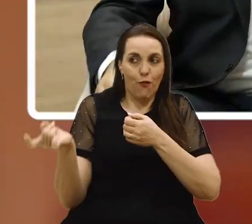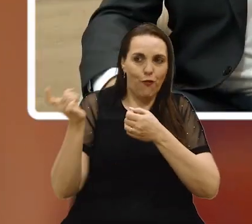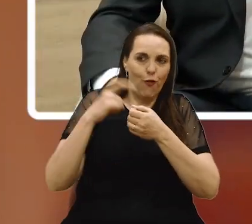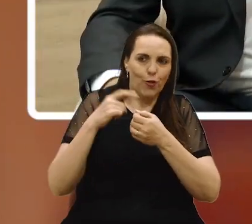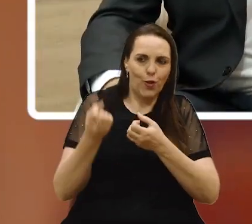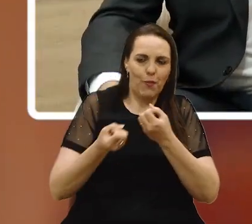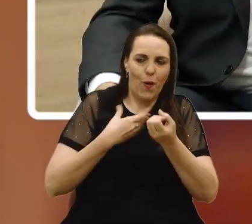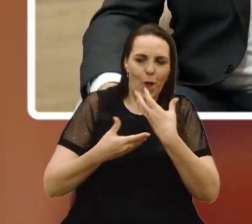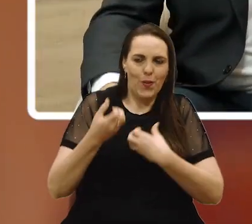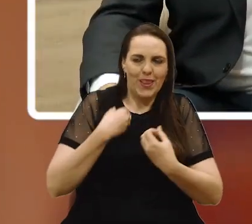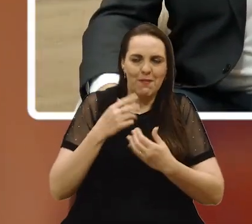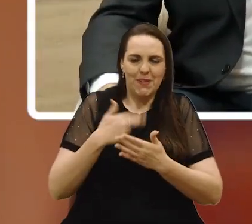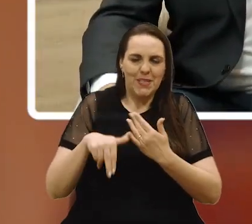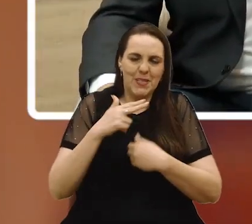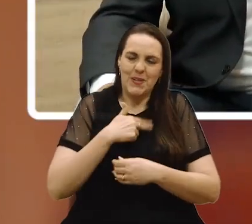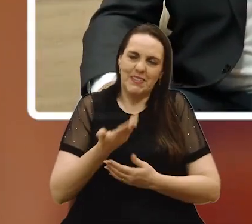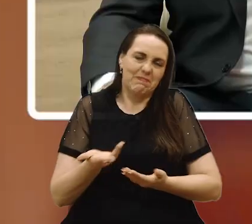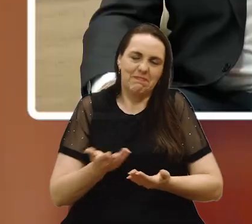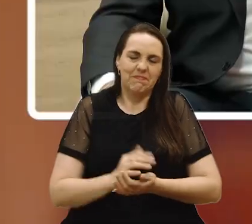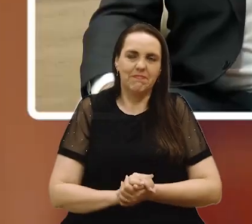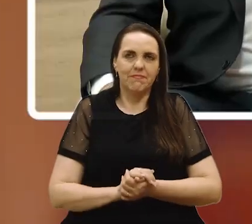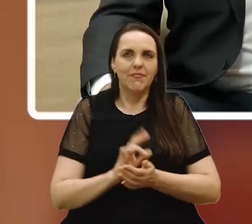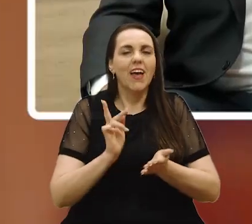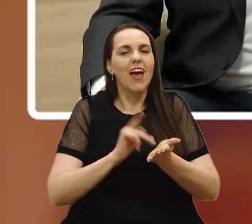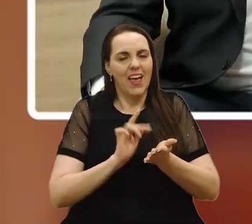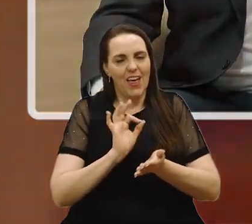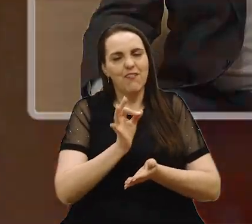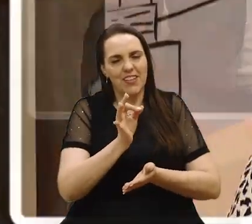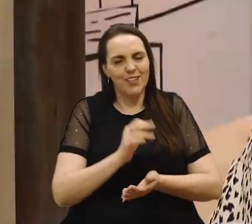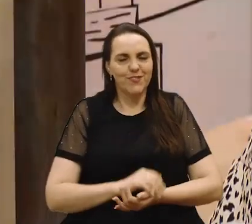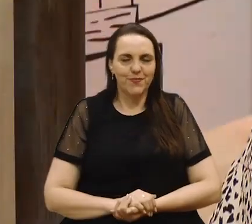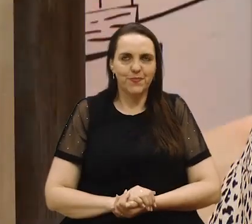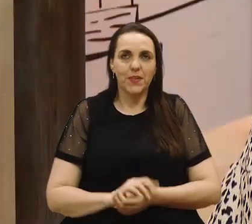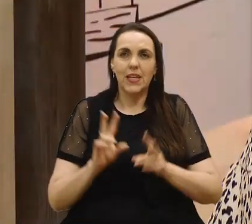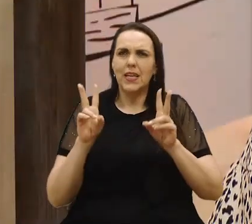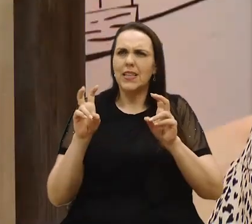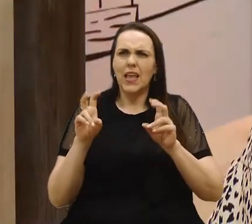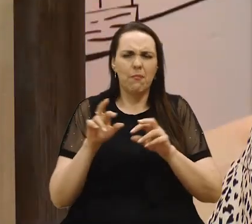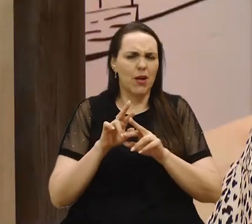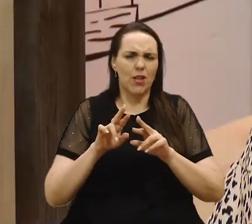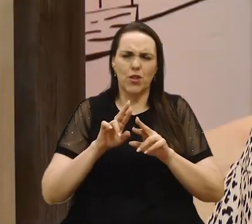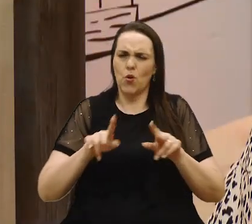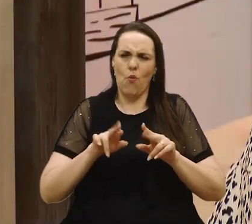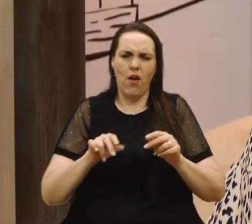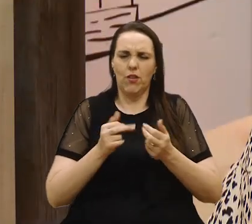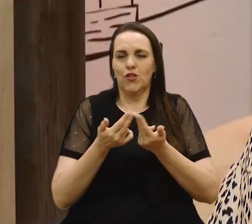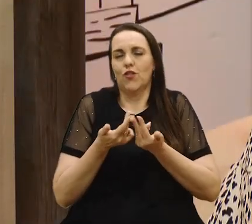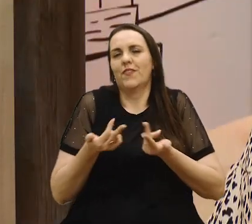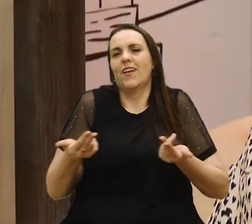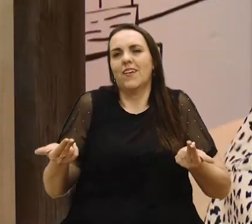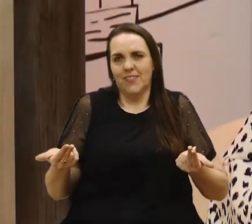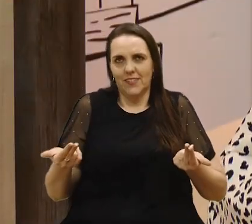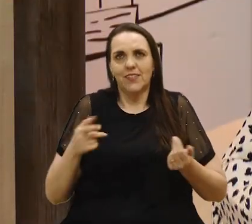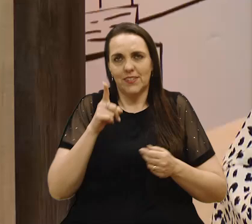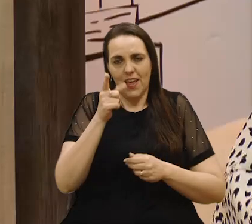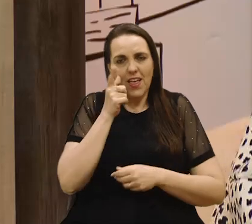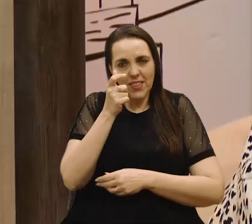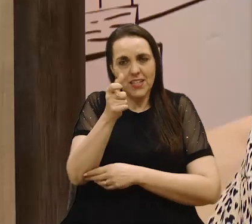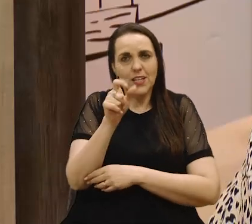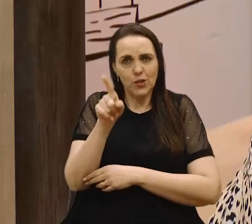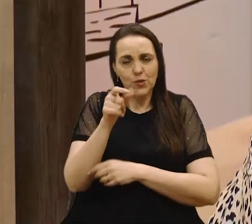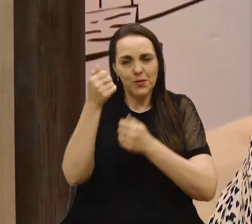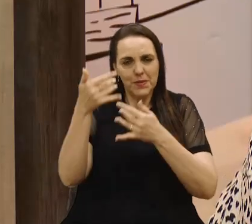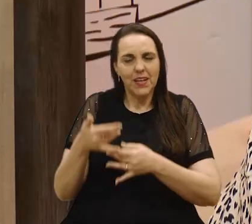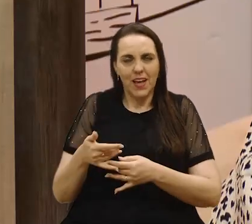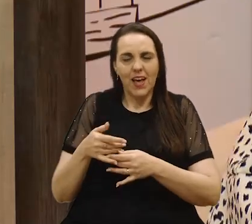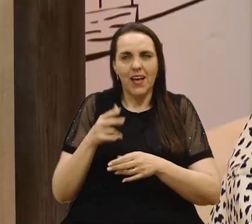para nos contar. Né, cara? É verdade. O tema, ele não é novidade, né? Então, até é interessante tu trazer o